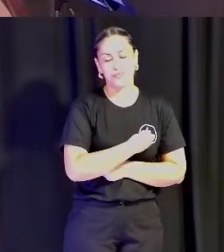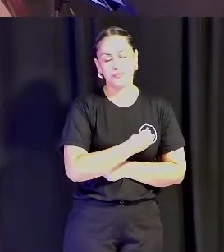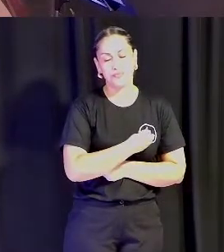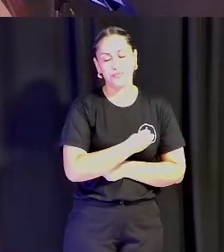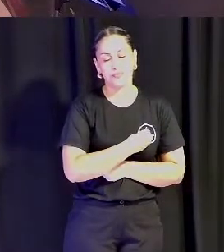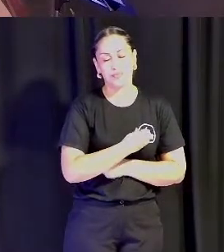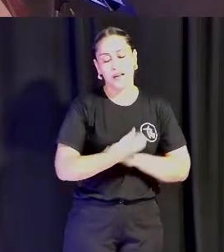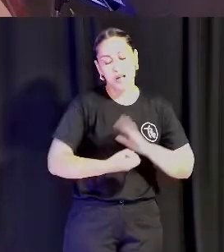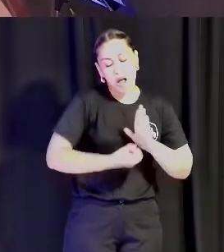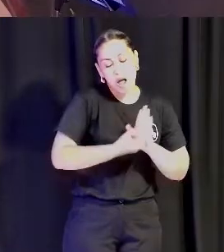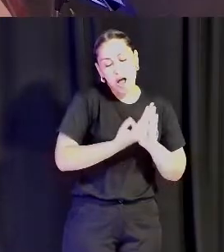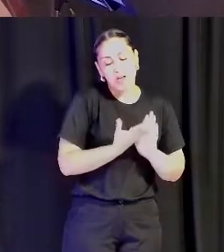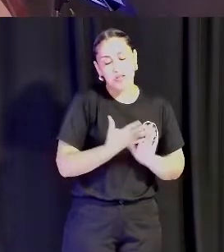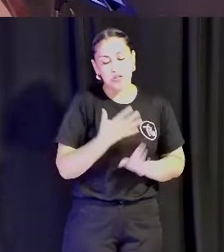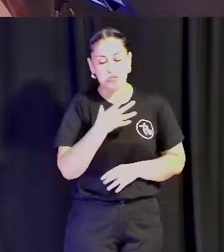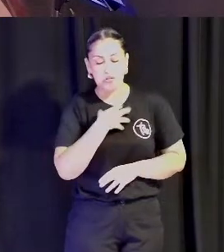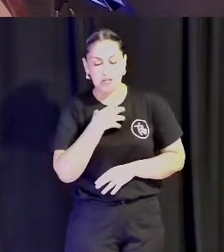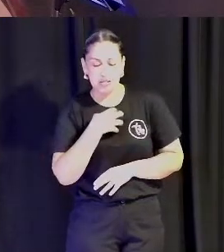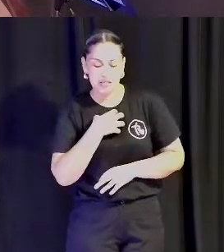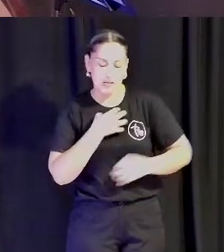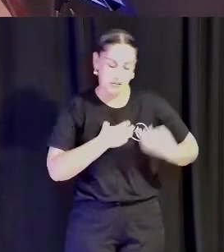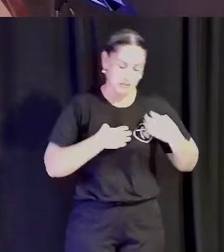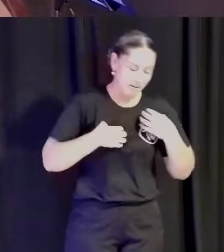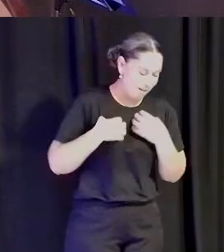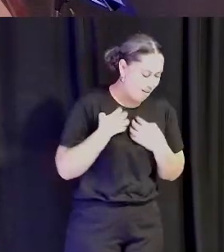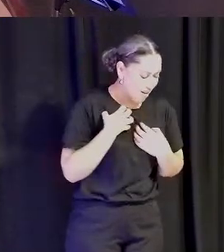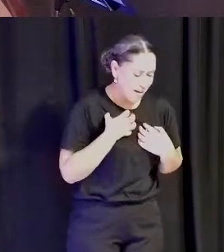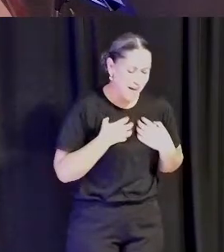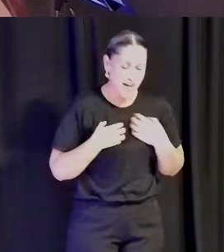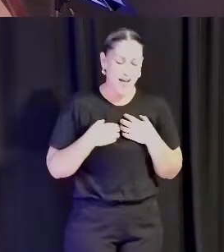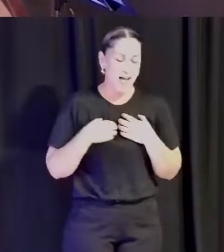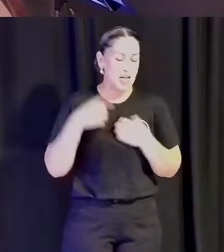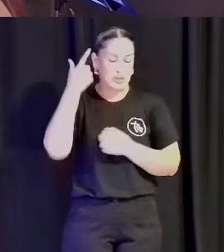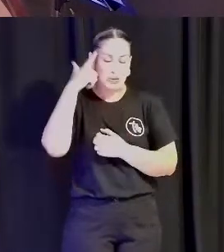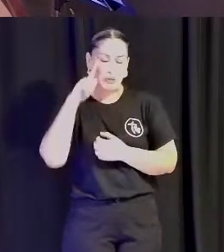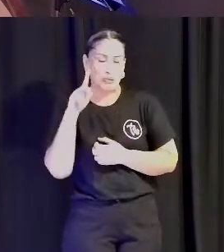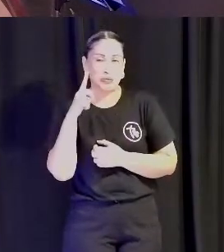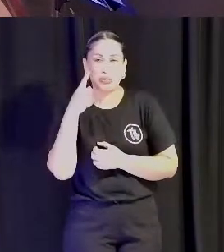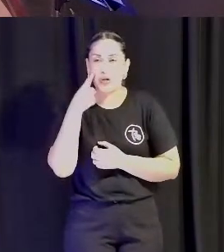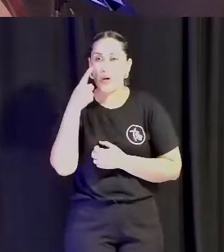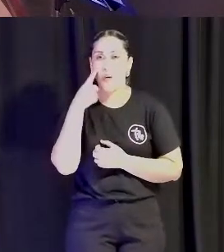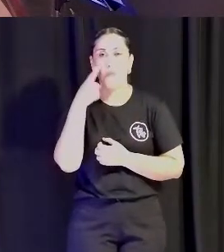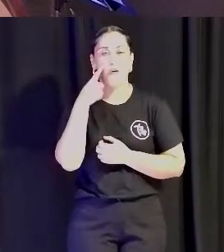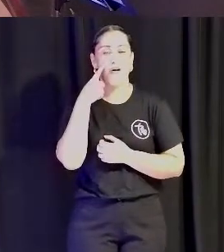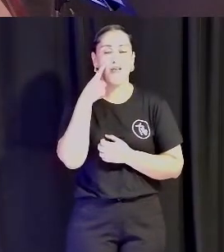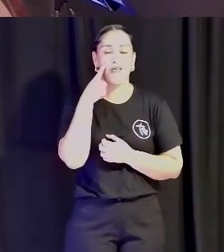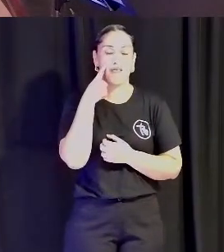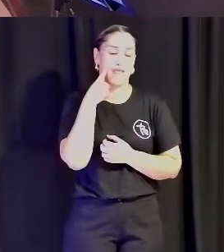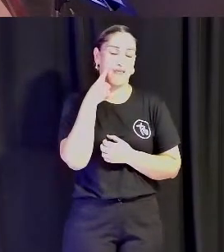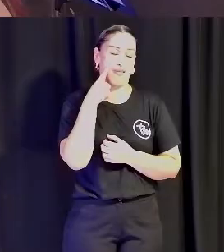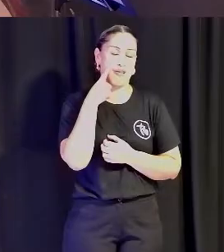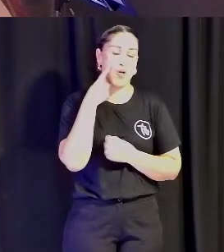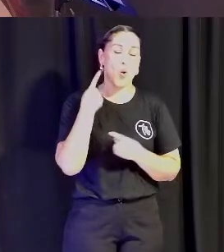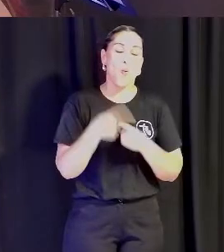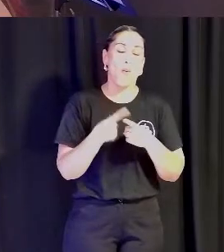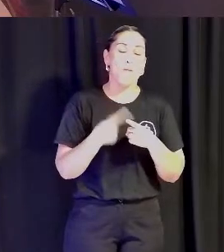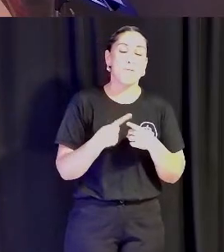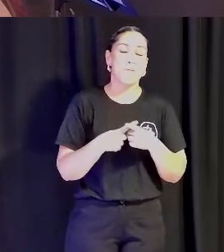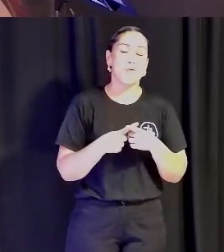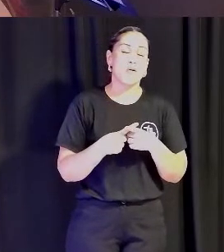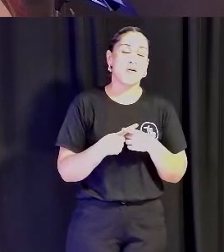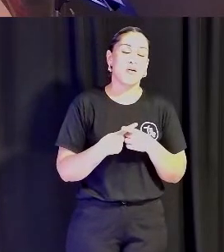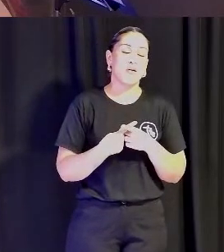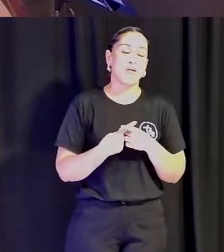Às vezes ficamos ansiosos, às vezes não conseguimos ver direito, porque os nossos